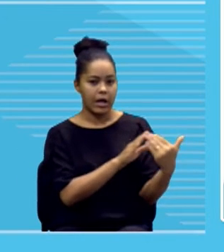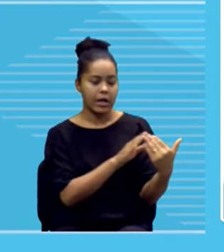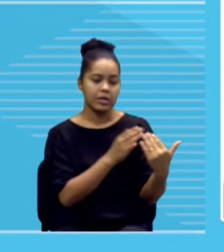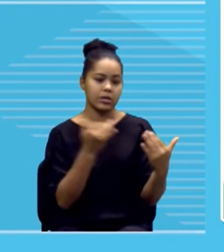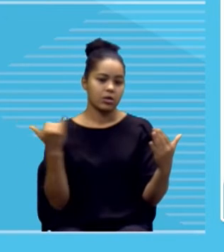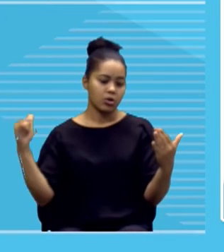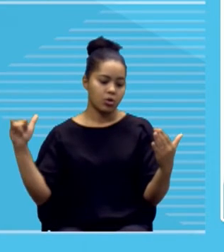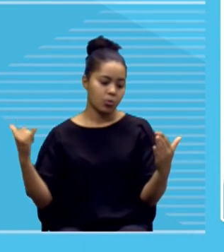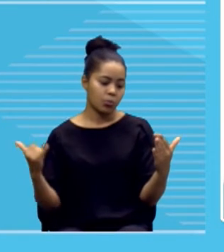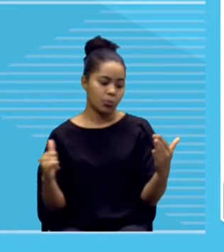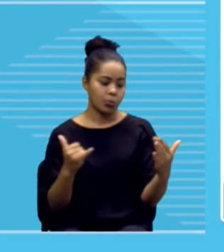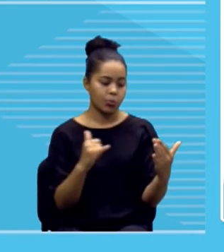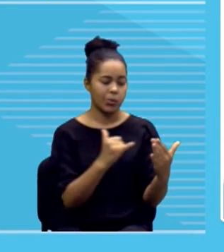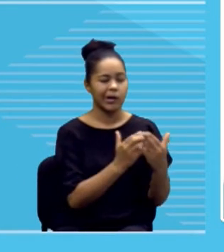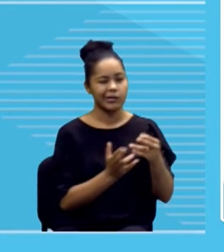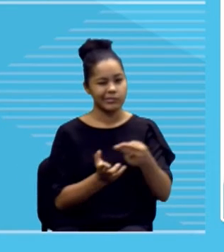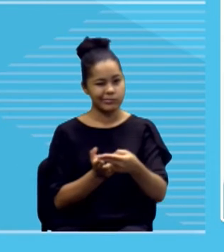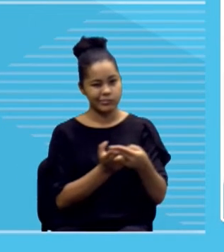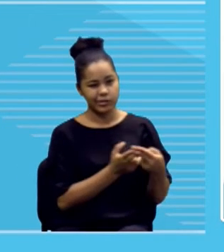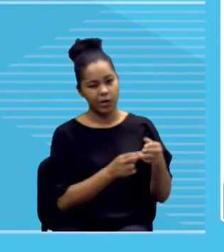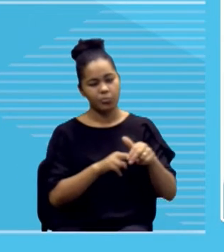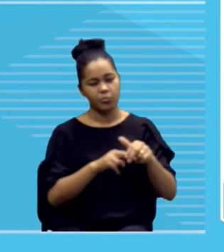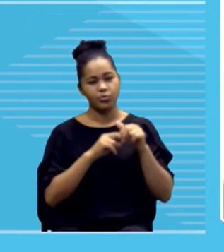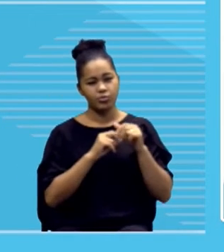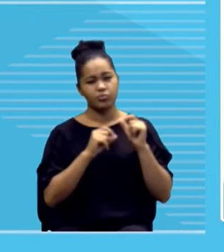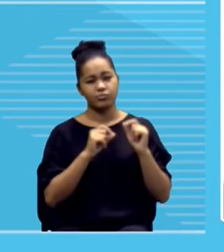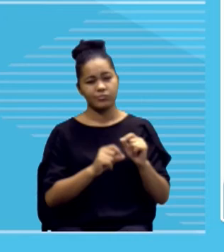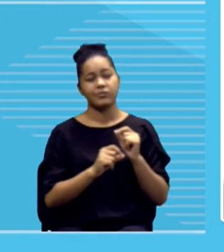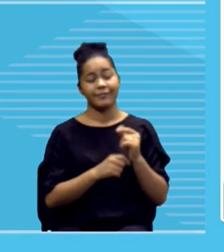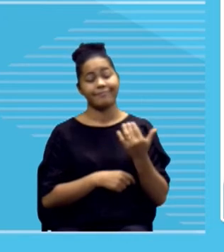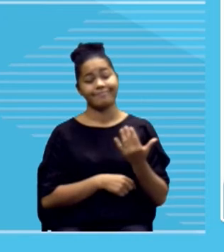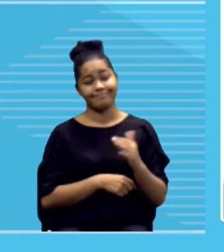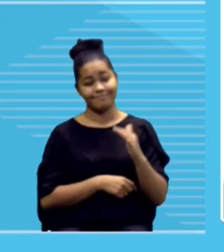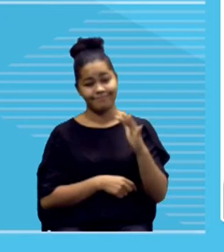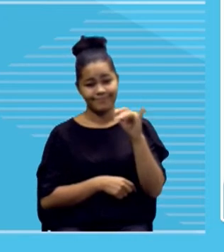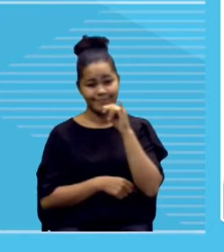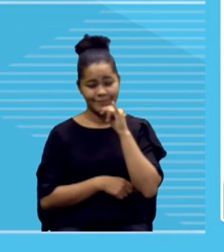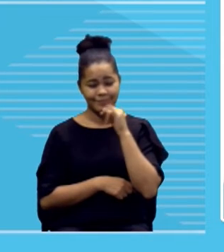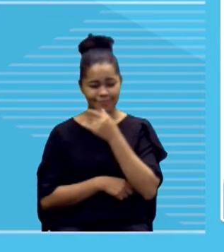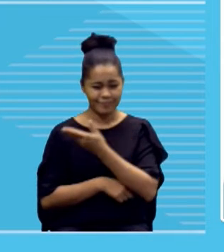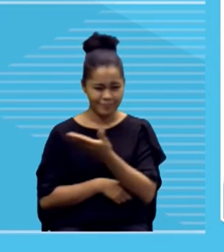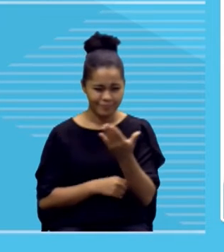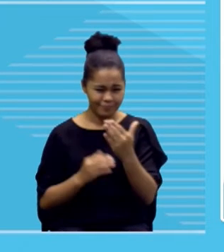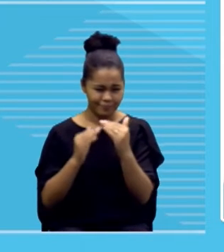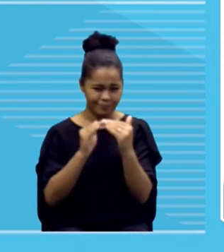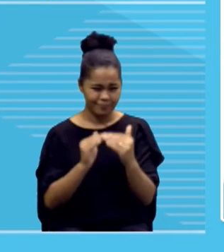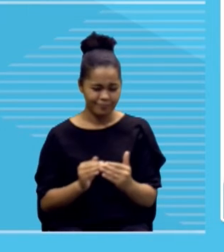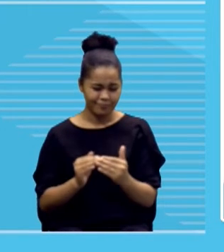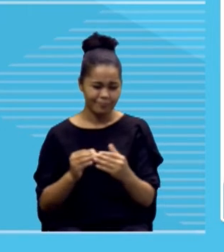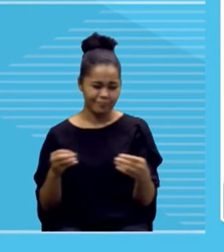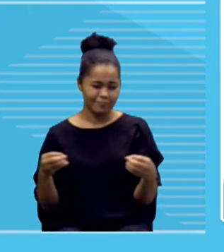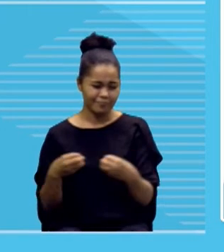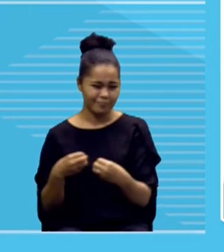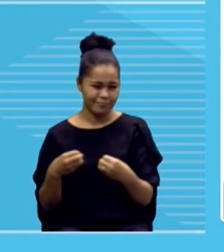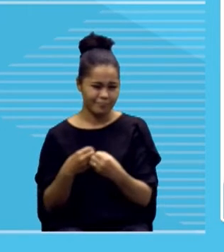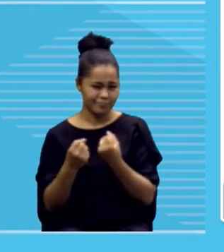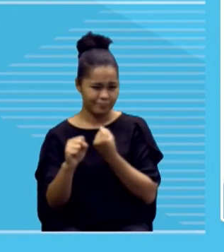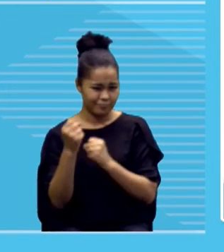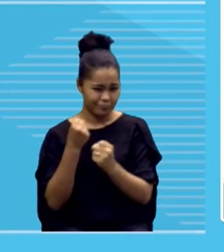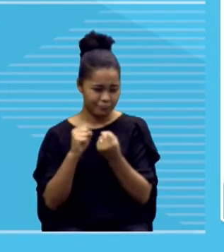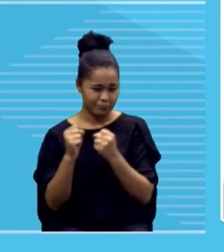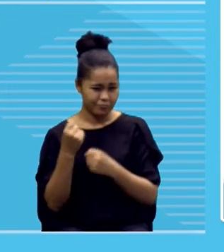muito longa. Por isso que é cara, tá bom? Você não mora perto de uma usina hidrelétrica. Qual usina hidrelétrica tu mora perto aí?